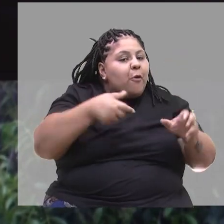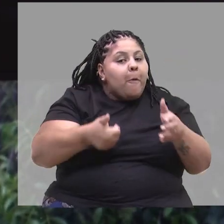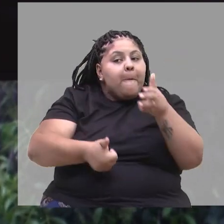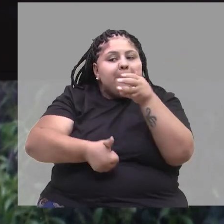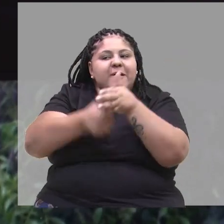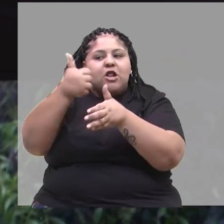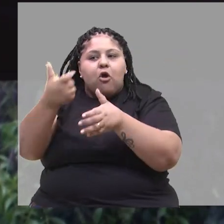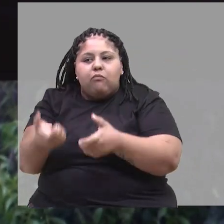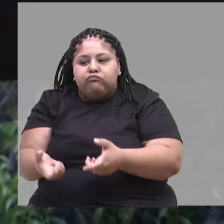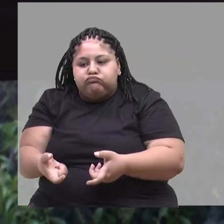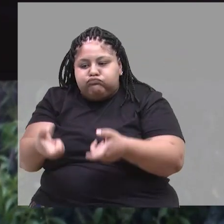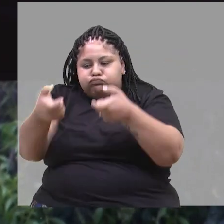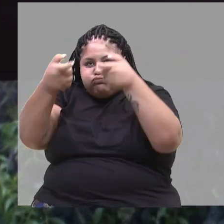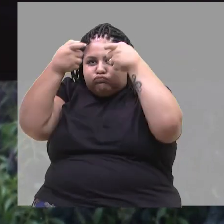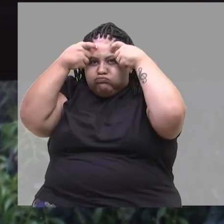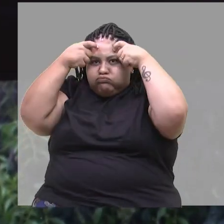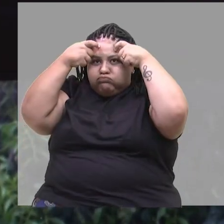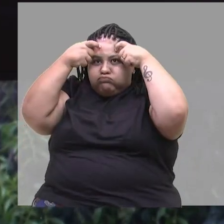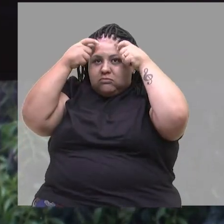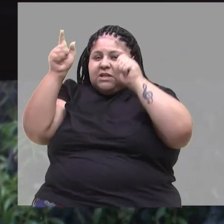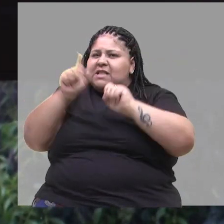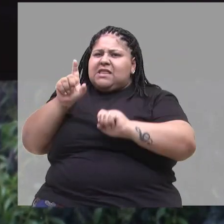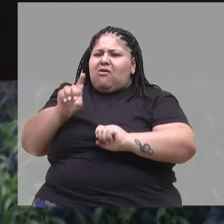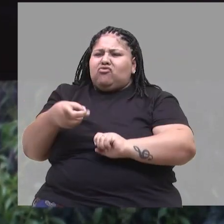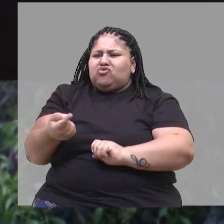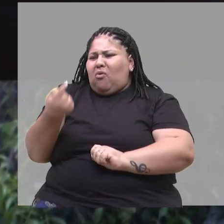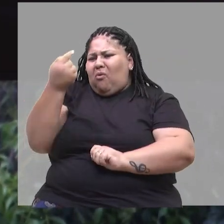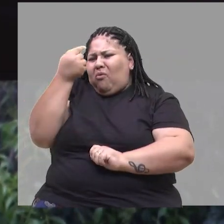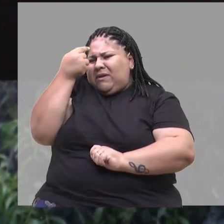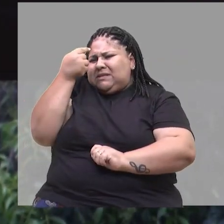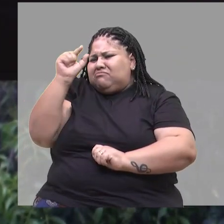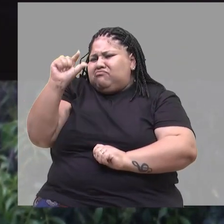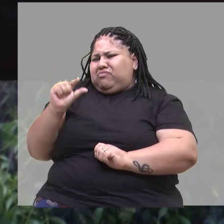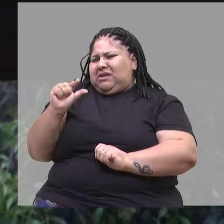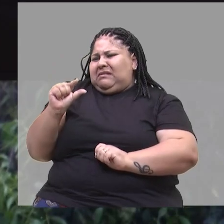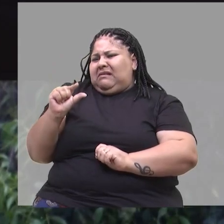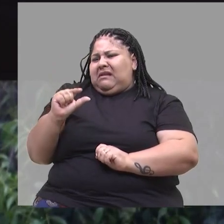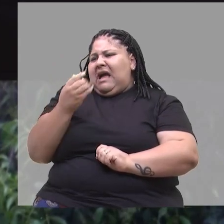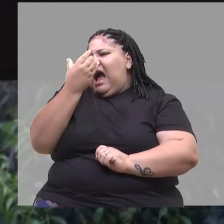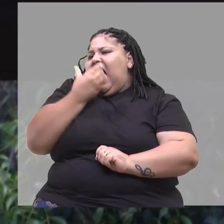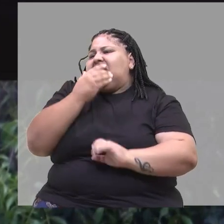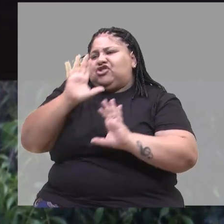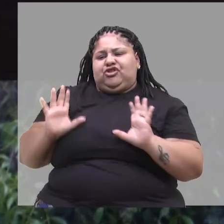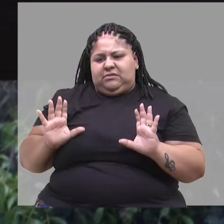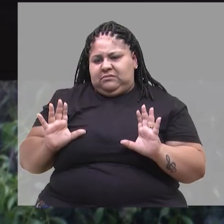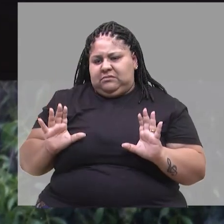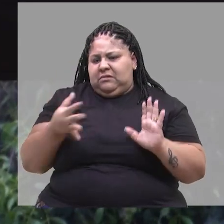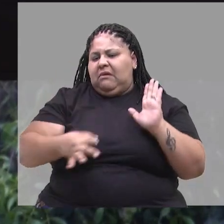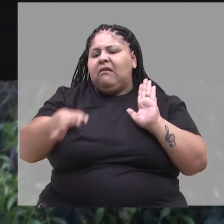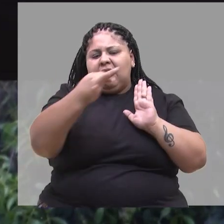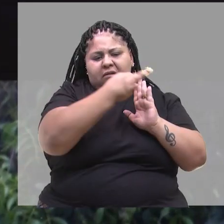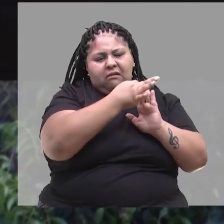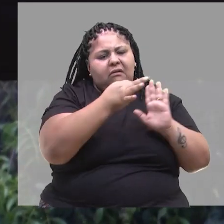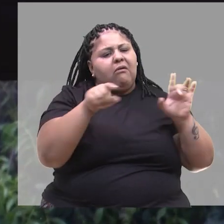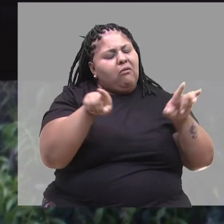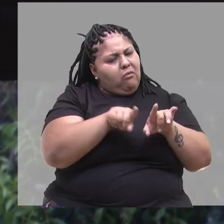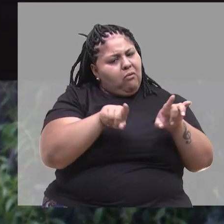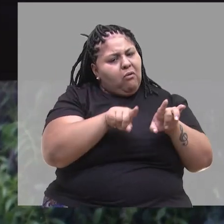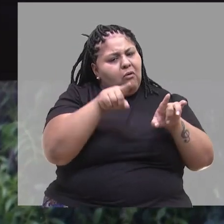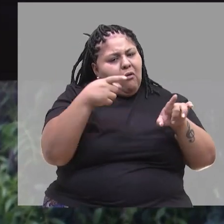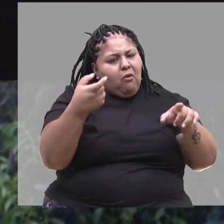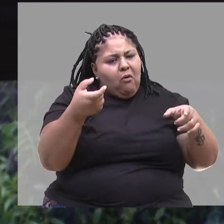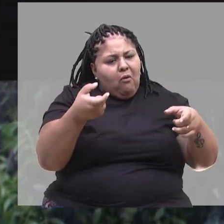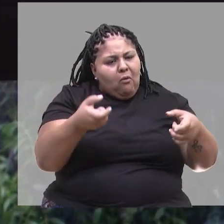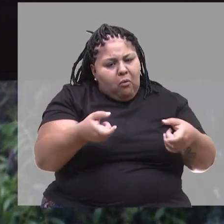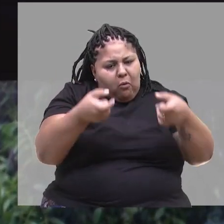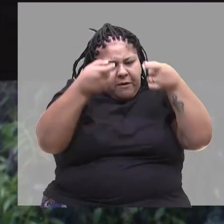assunto, mais conhecimento a gente vai disseminar, mas não pode ser só um conhecimento assim, no achismo, né? Tem que ser um conhecimento